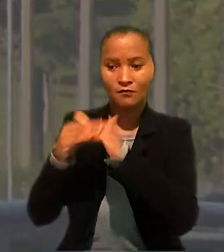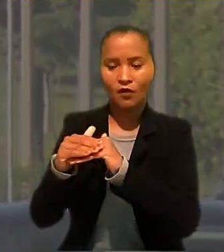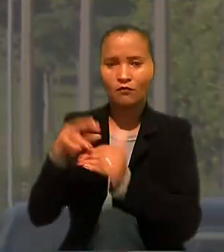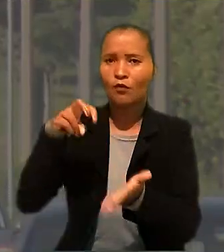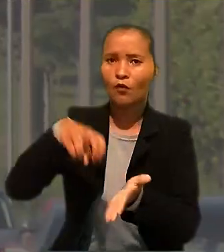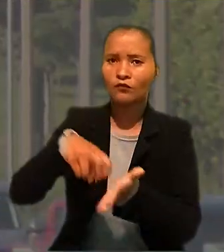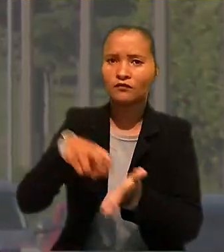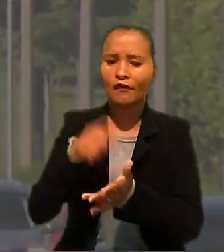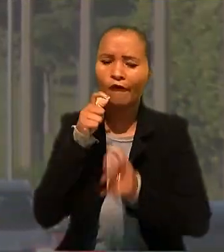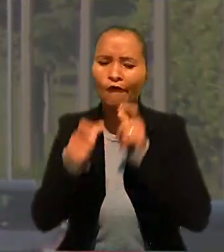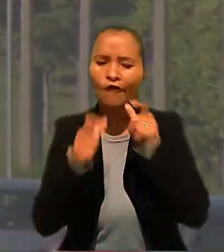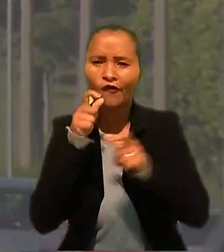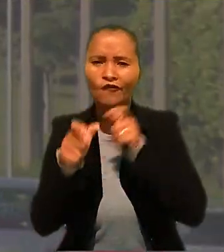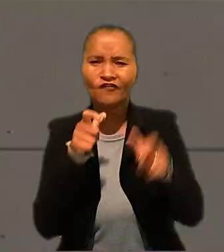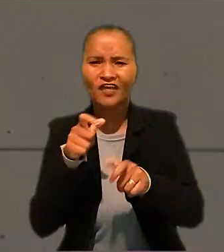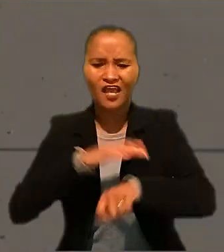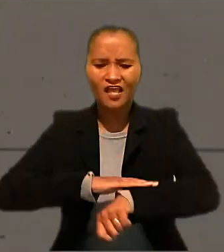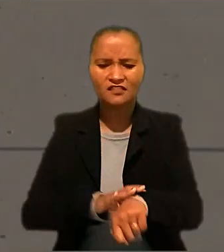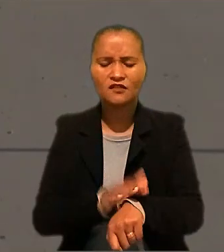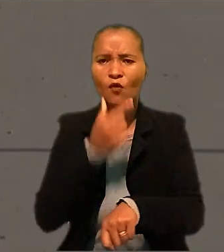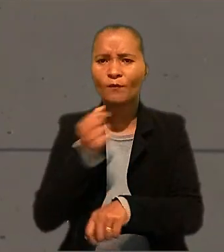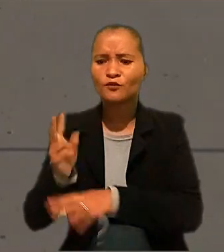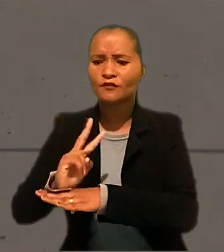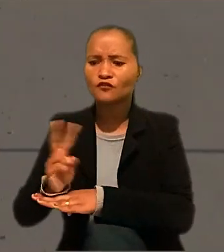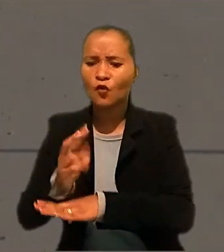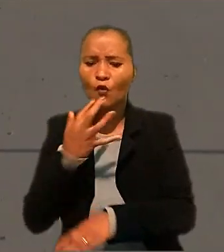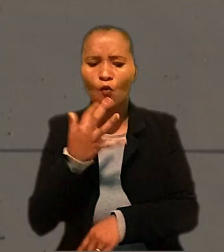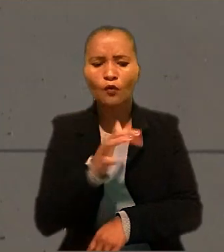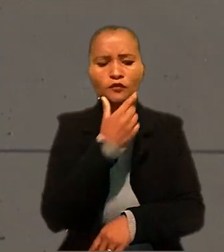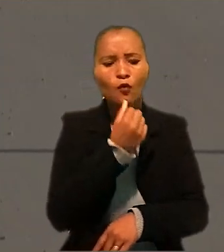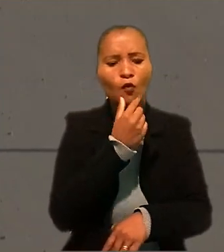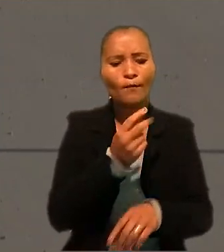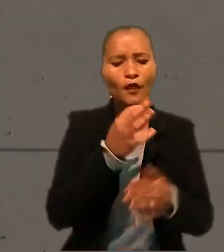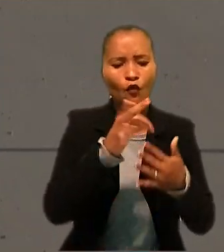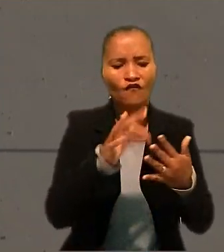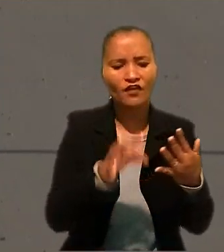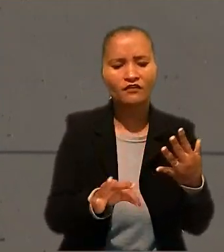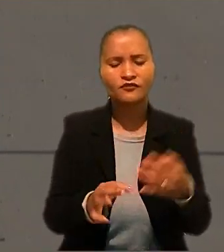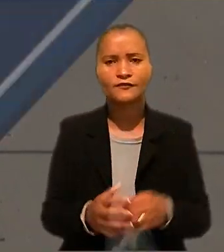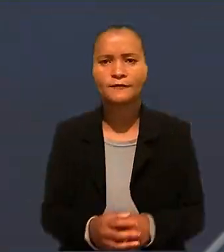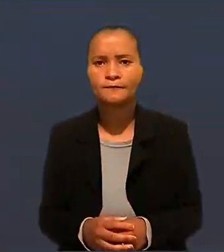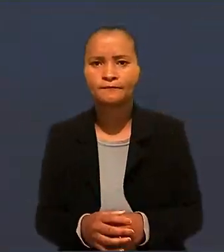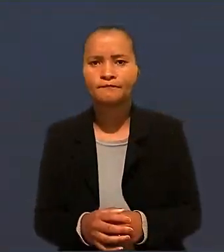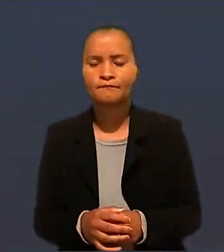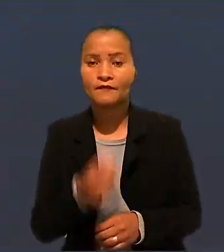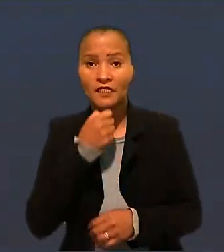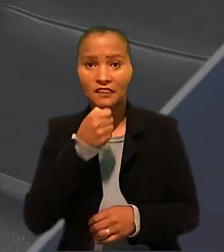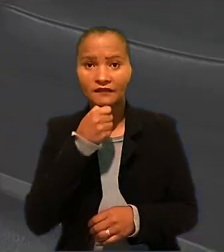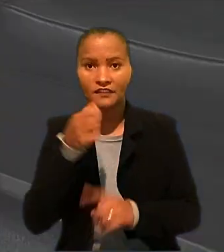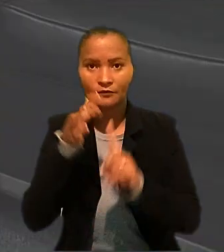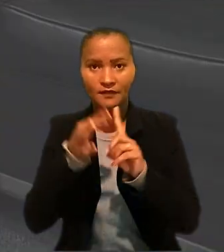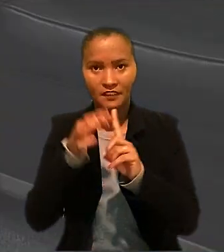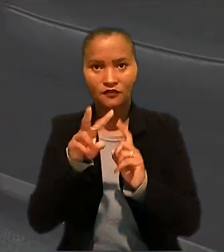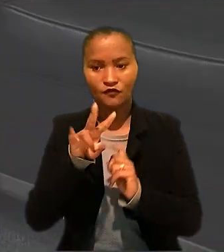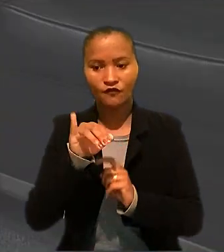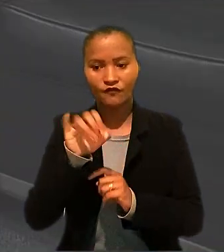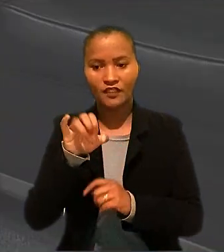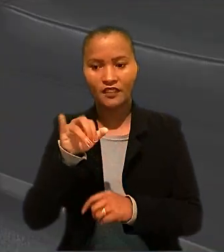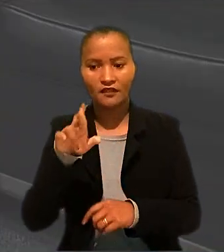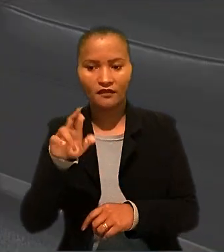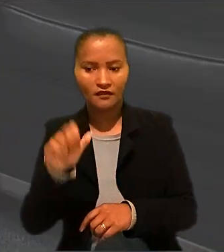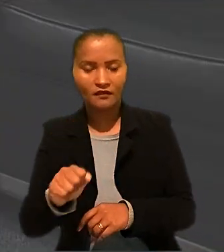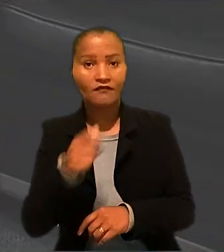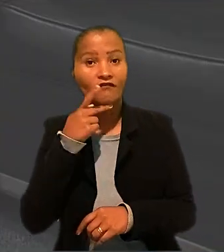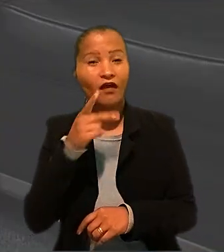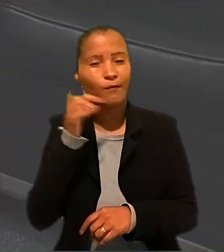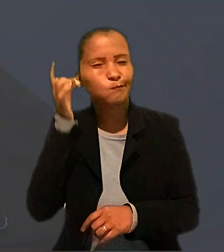Transportadora é condenada por ofensas racistas de um supervisor contra um conferente. Em entrevista, o ministro Vieira de